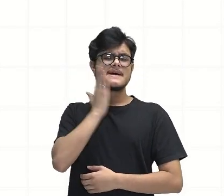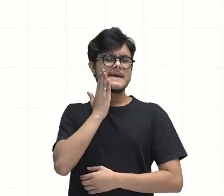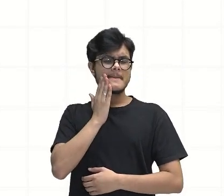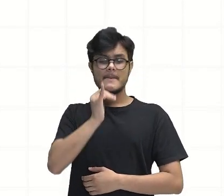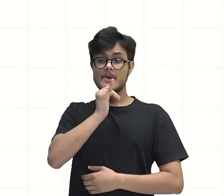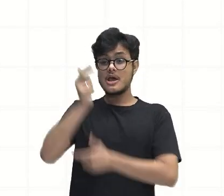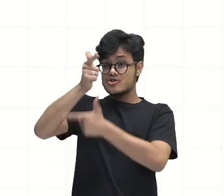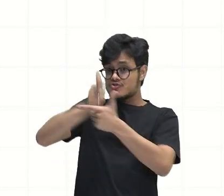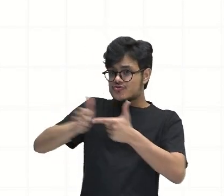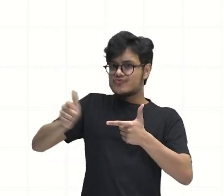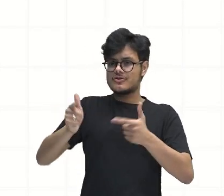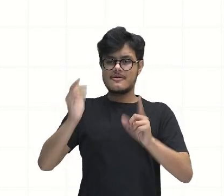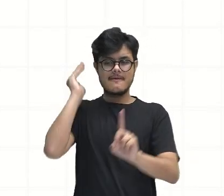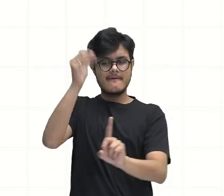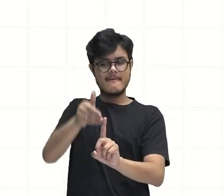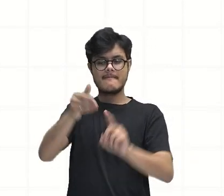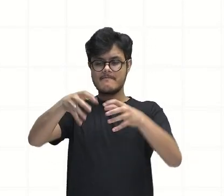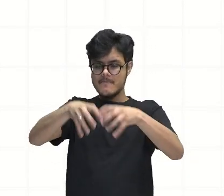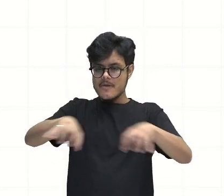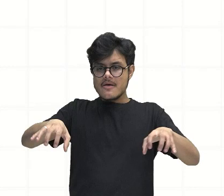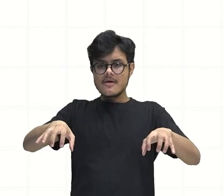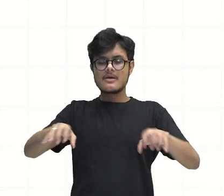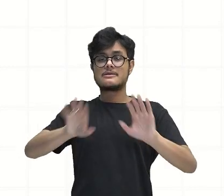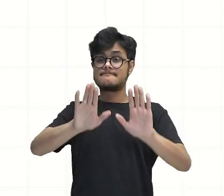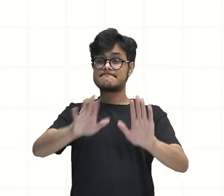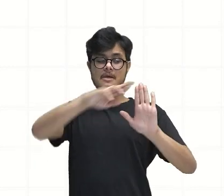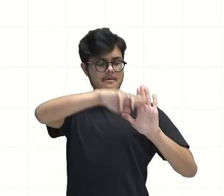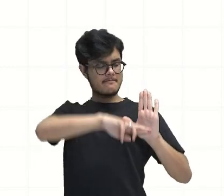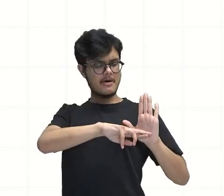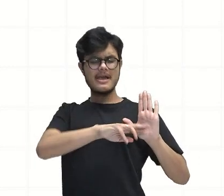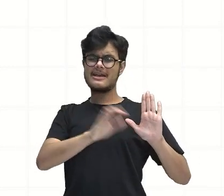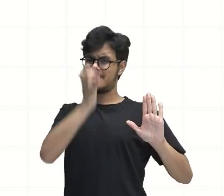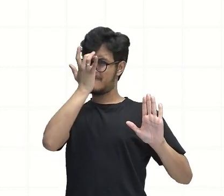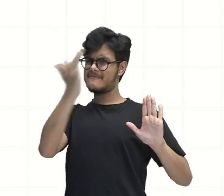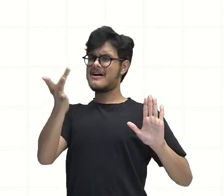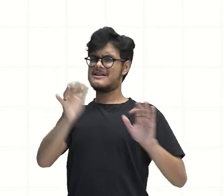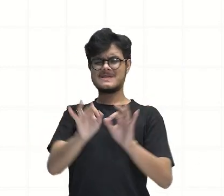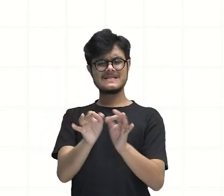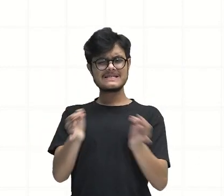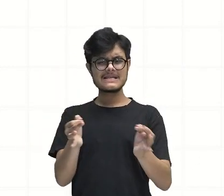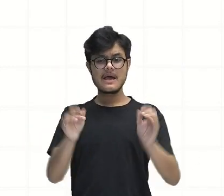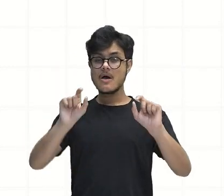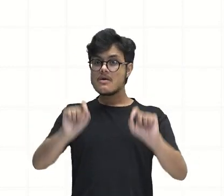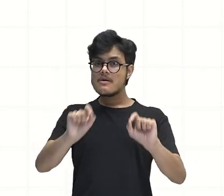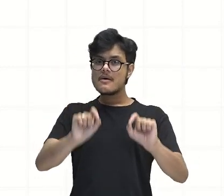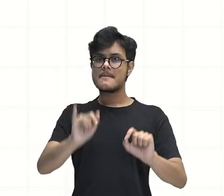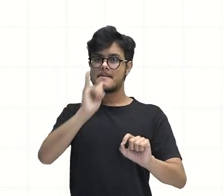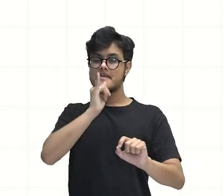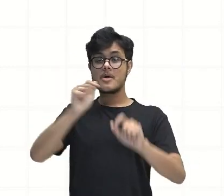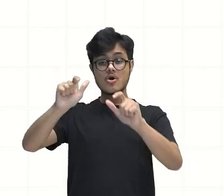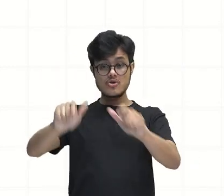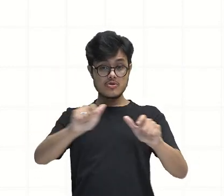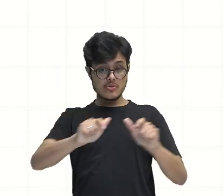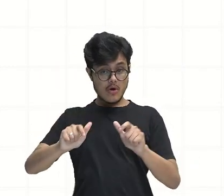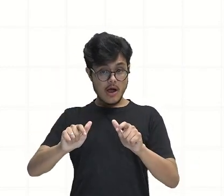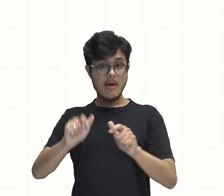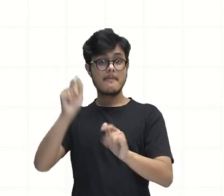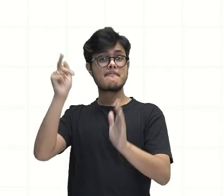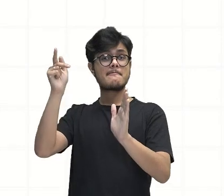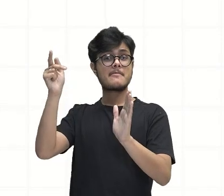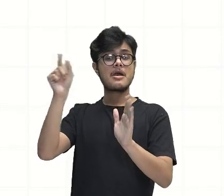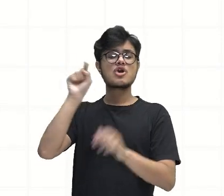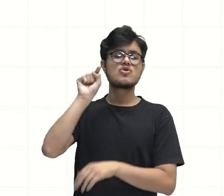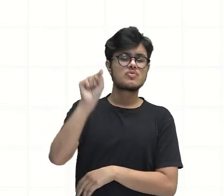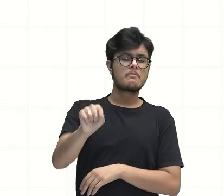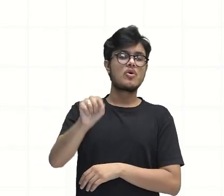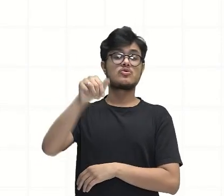Para determinar o ponto médio, a gente vai usar uma regrinha muito fácil, que é a coordenada do ponto médio.